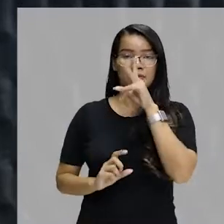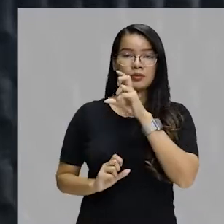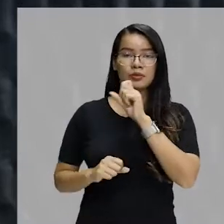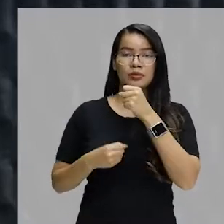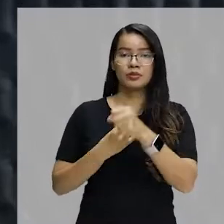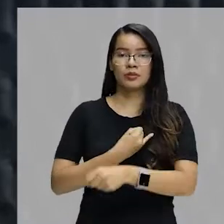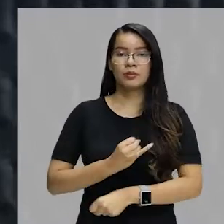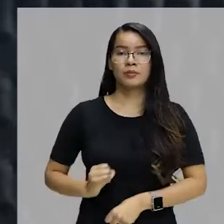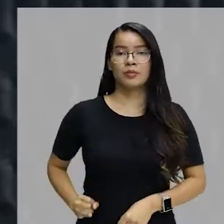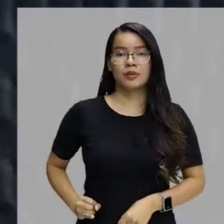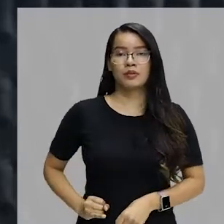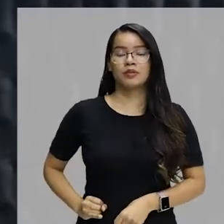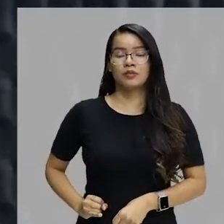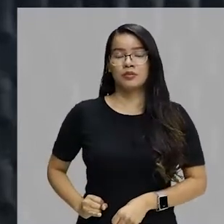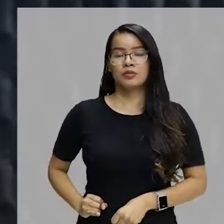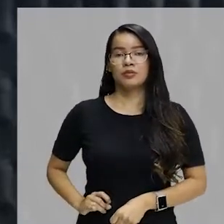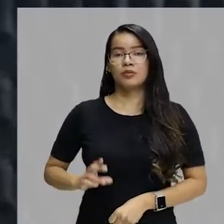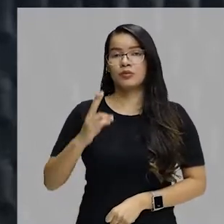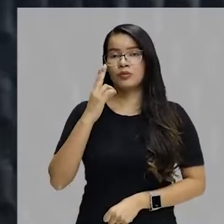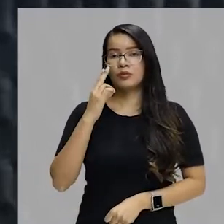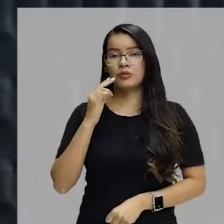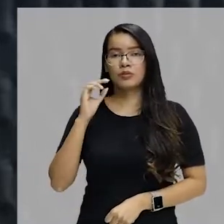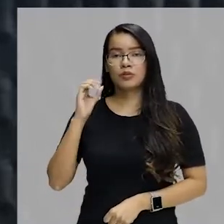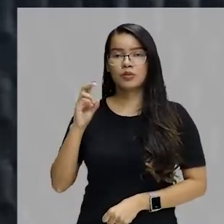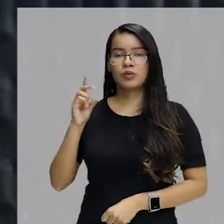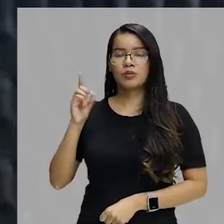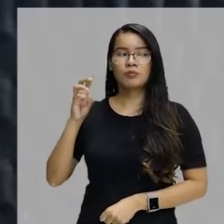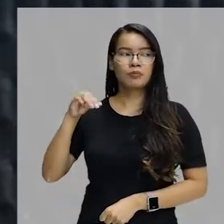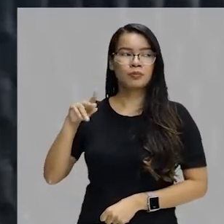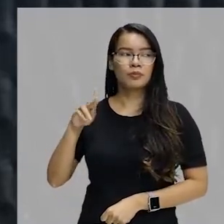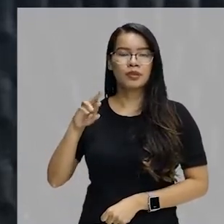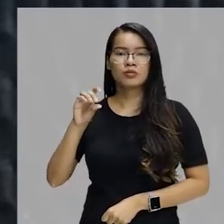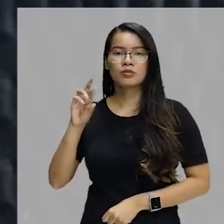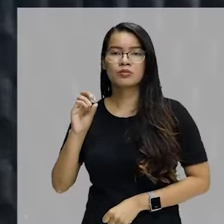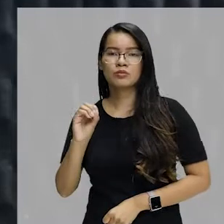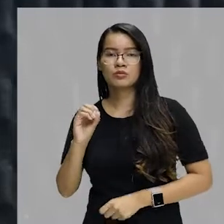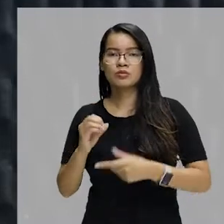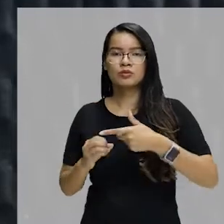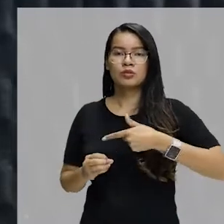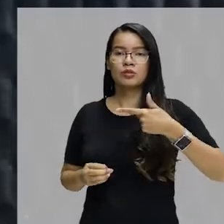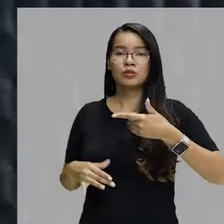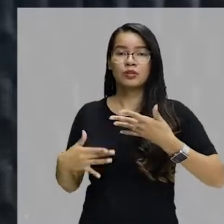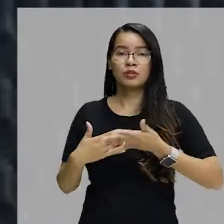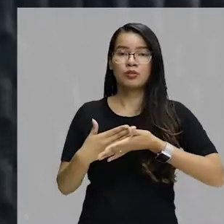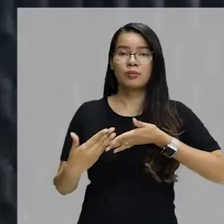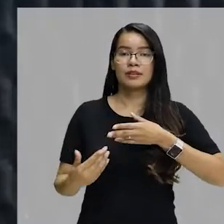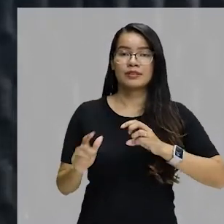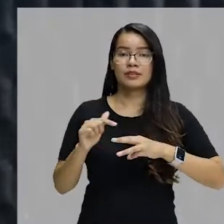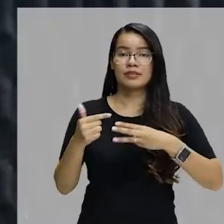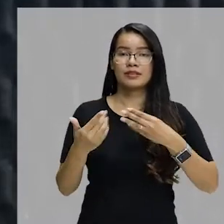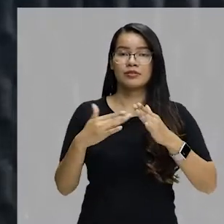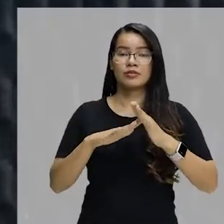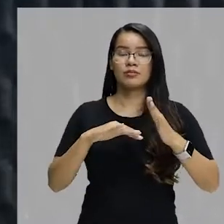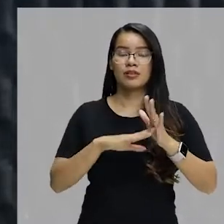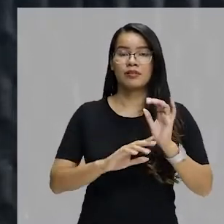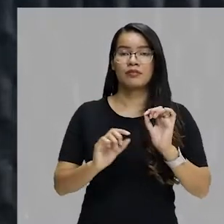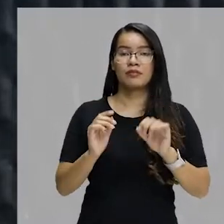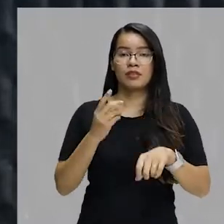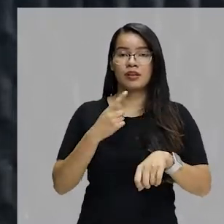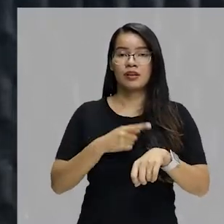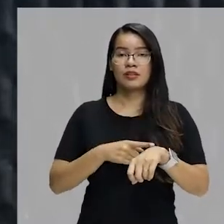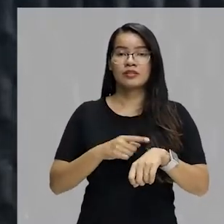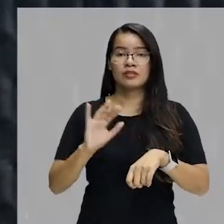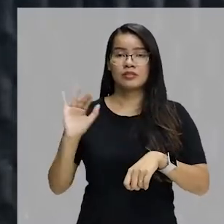imperador Dom Pedro II. E ali começa a terceira e última fase da história da monarquia brasileira, que é o segundo império, o segundo